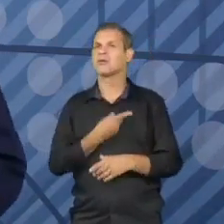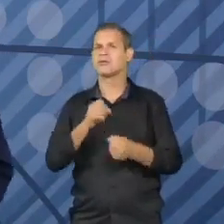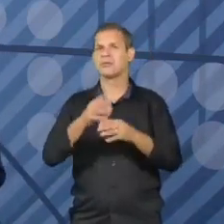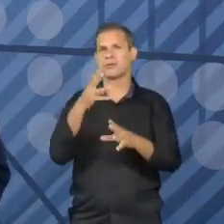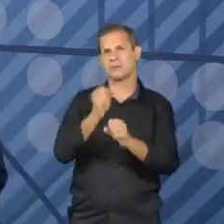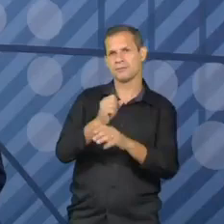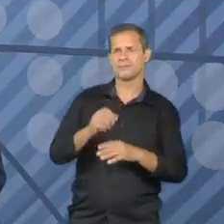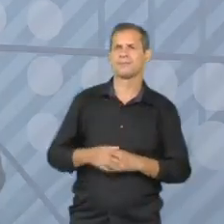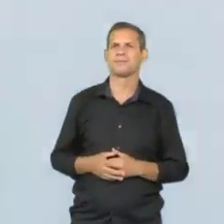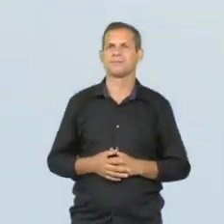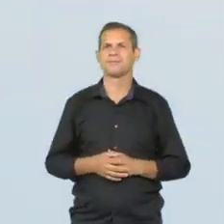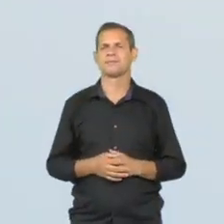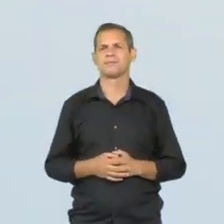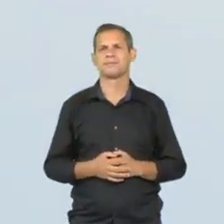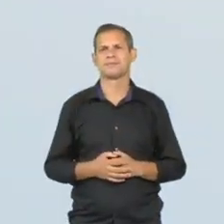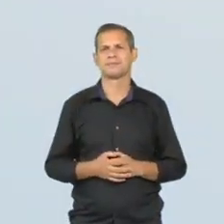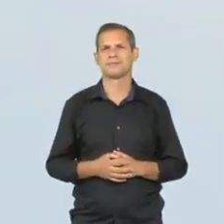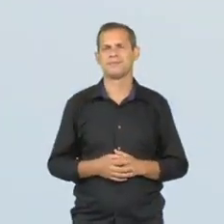cálculo.